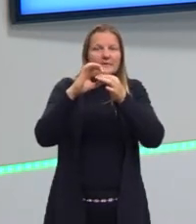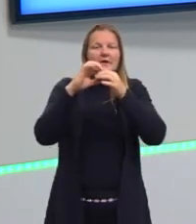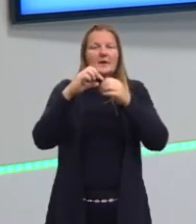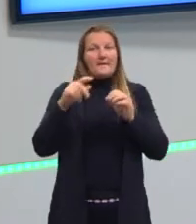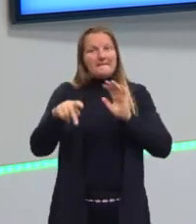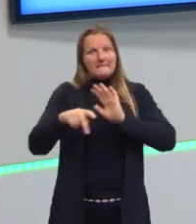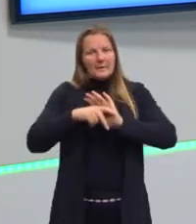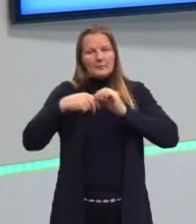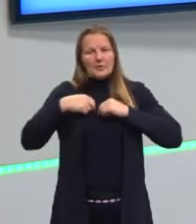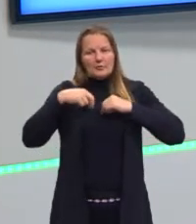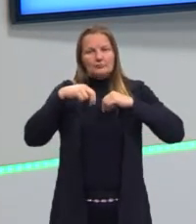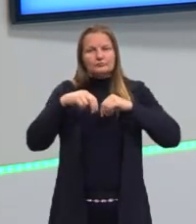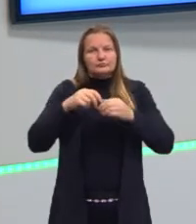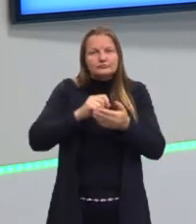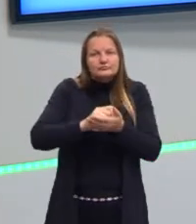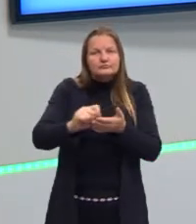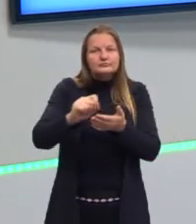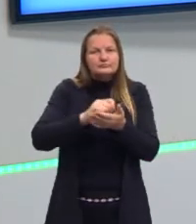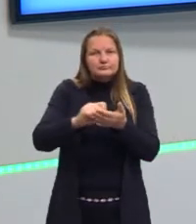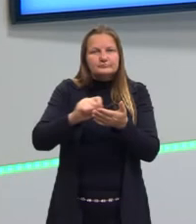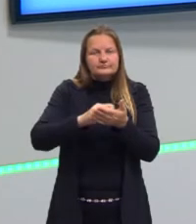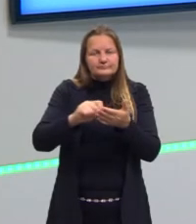caminhada nota mil ali mas